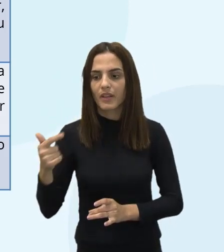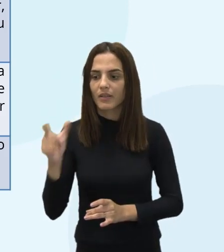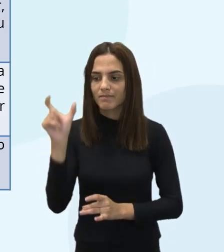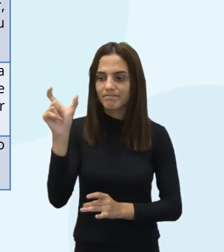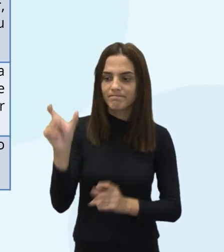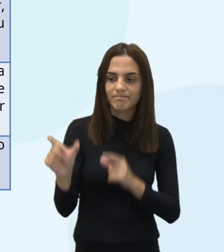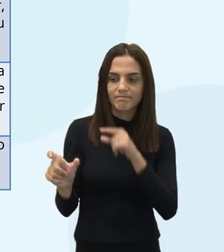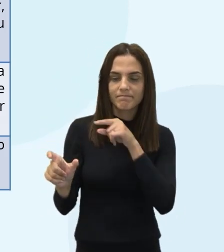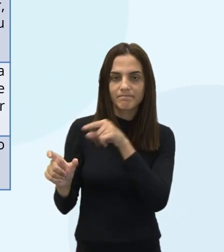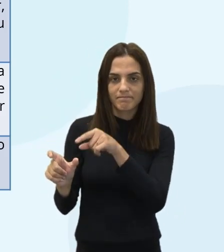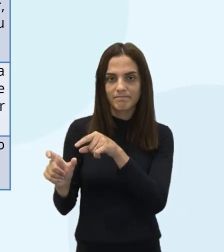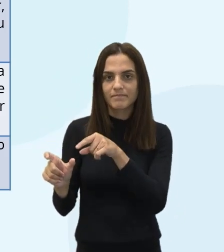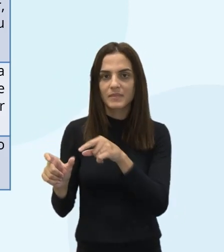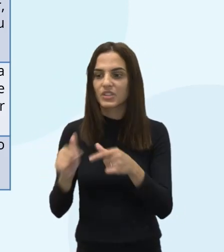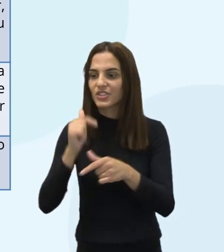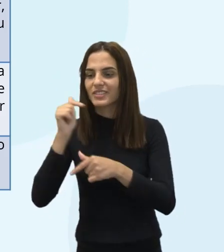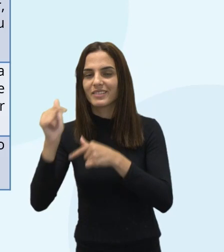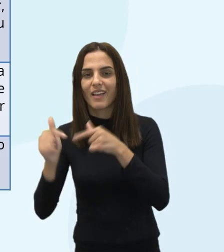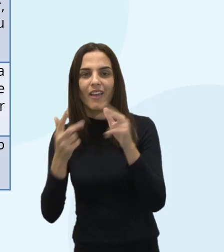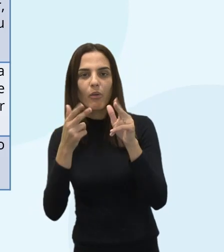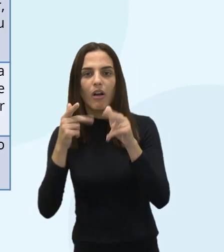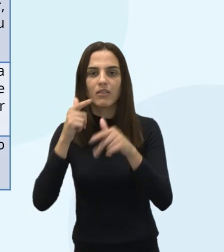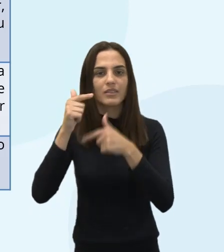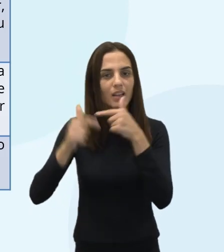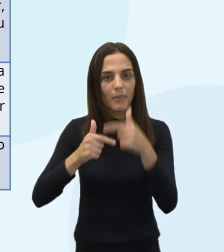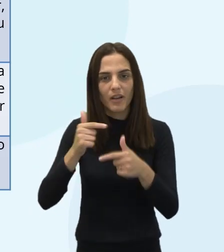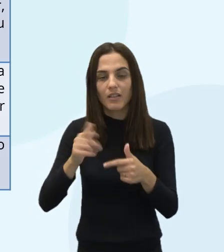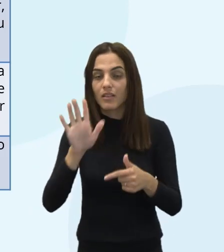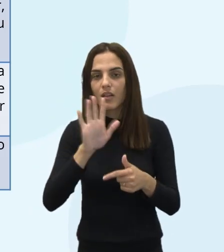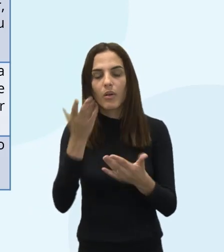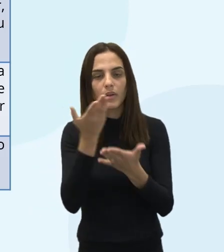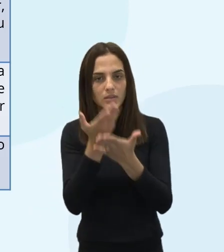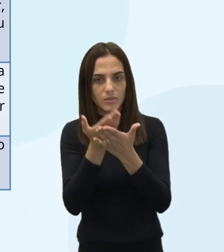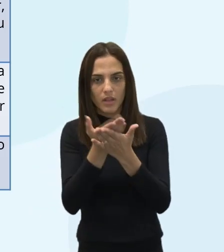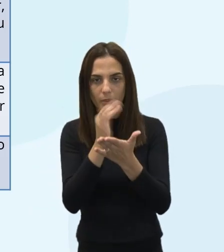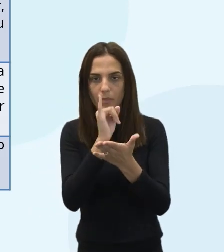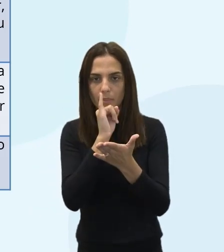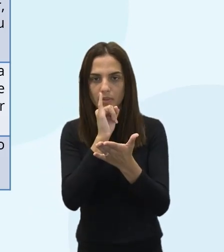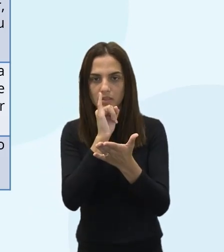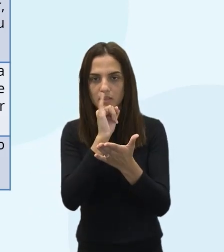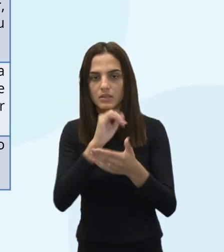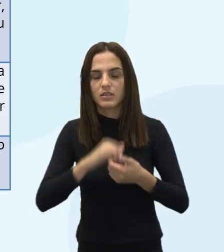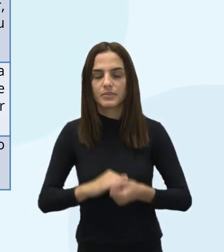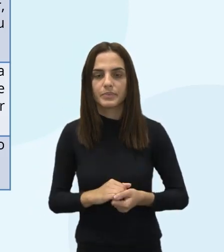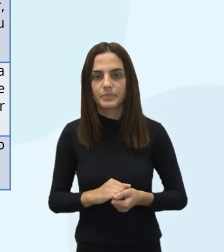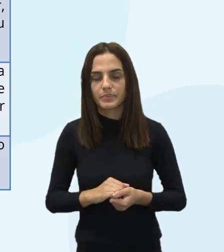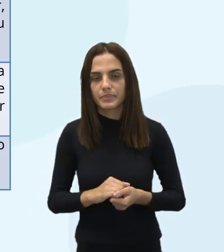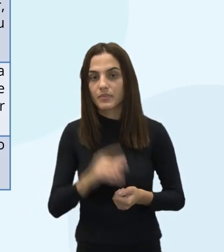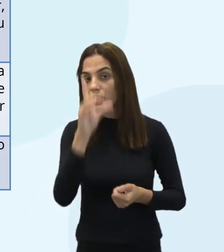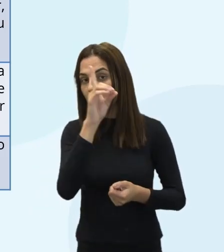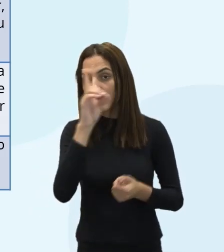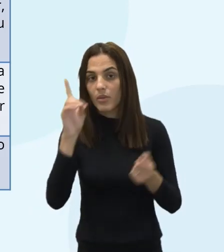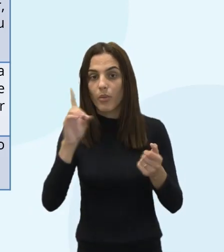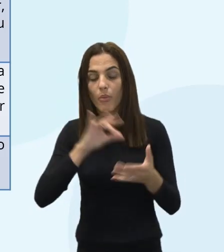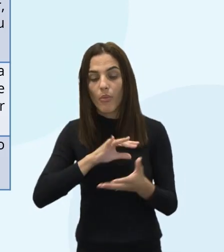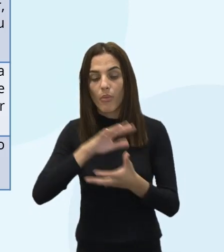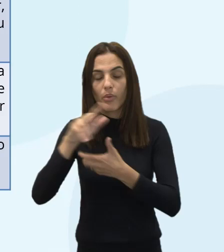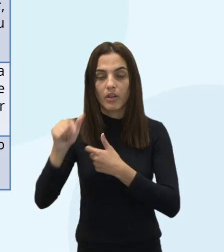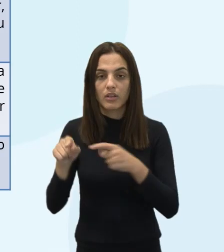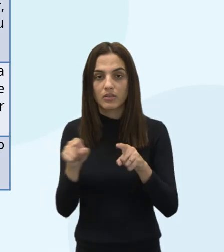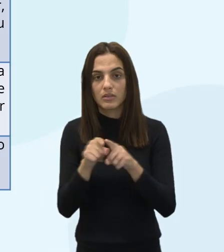numa condição de mercadoria. Então, estudar, por exemplo, tanto a Declaração Universal e